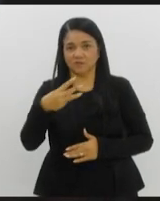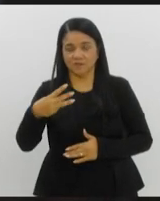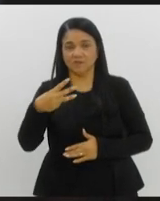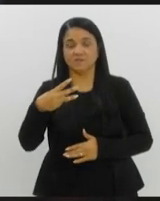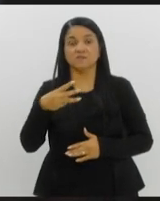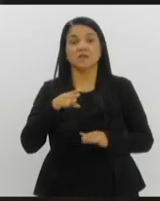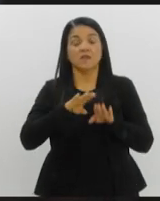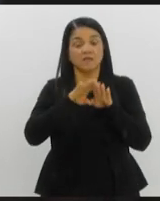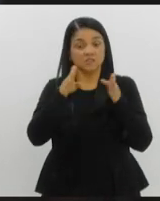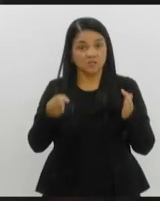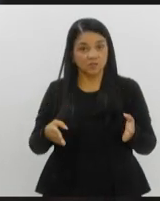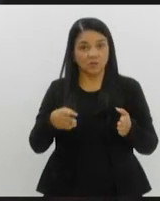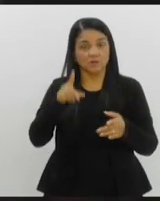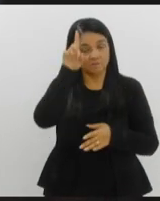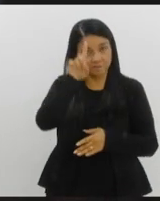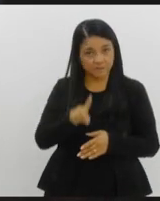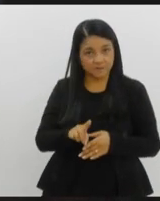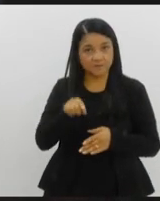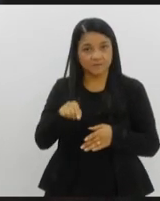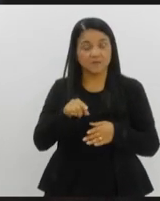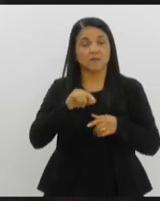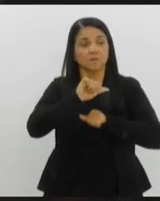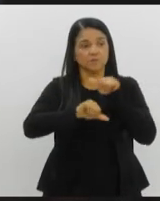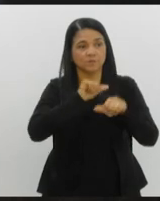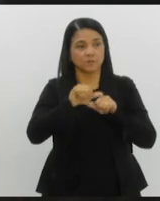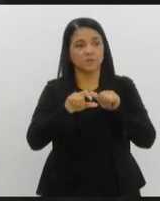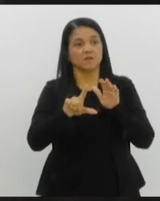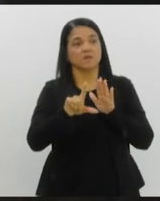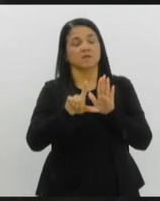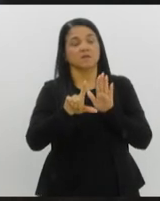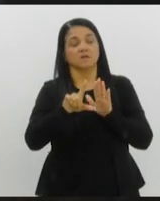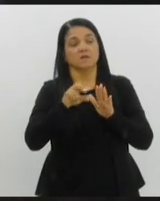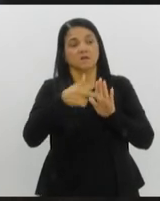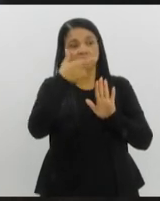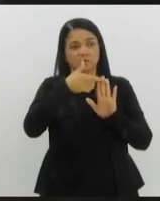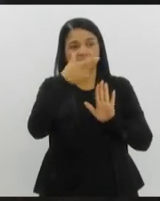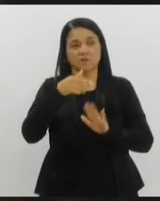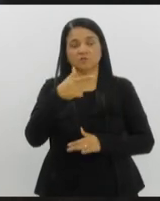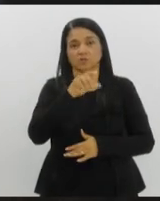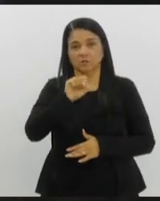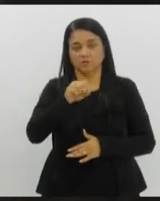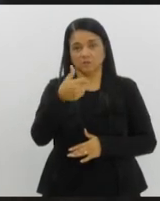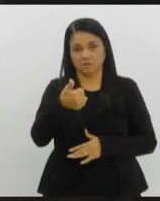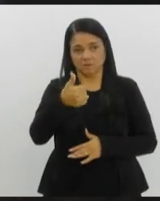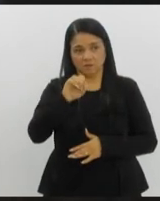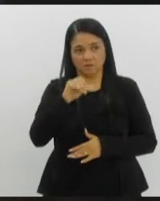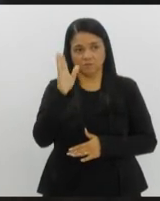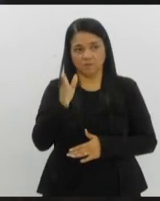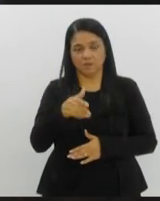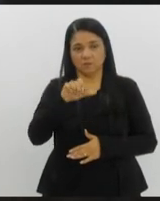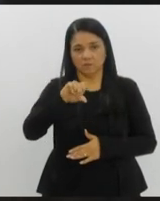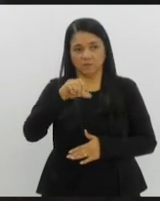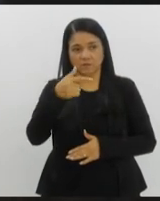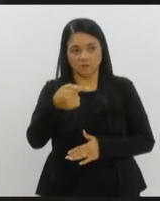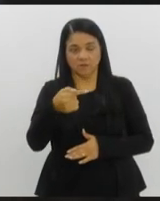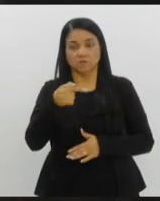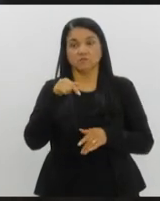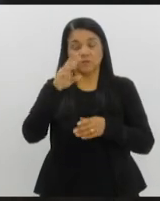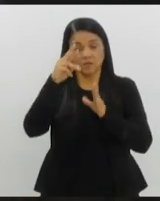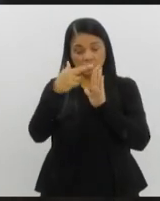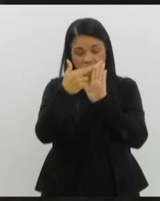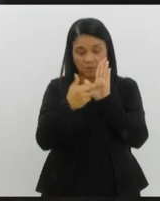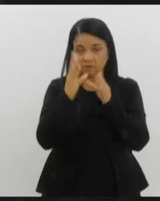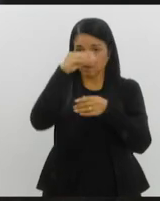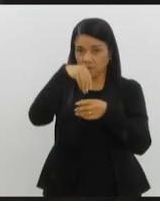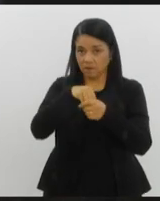mesa diretora, que altera a resolução número 810 de 97, que dispõe sobre o regimento interno da Assembleia Legislativa do